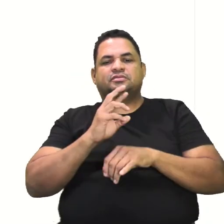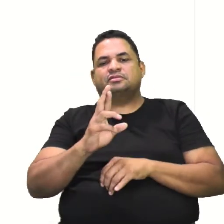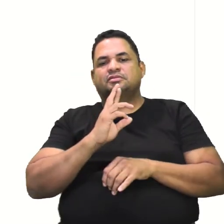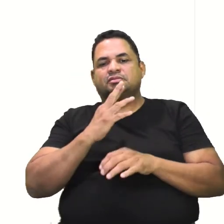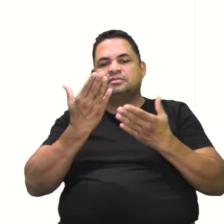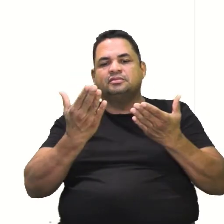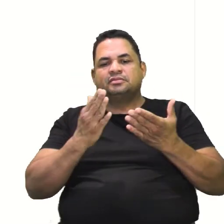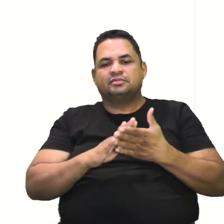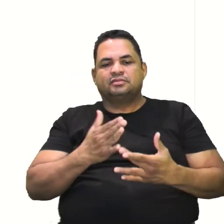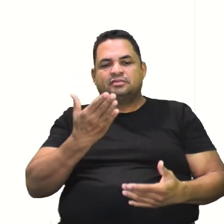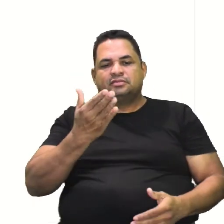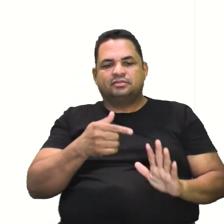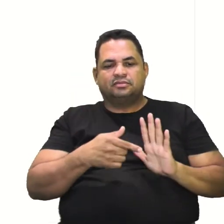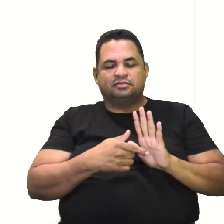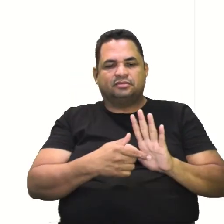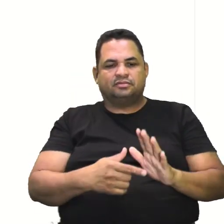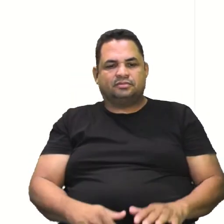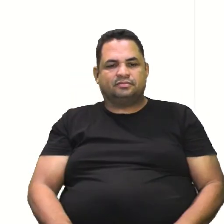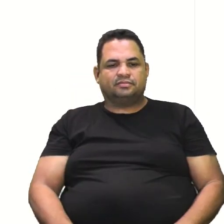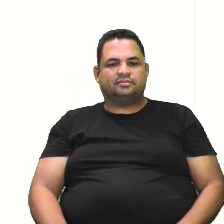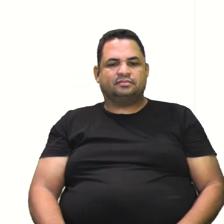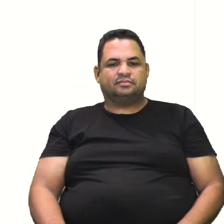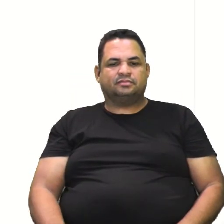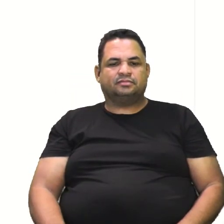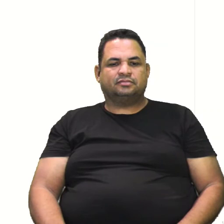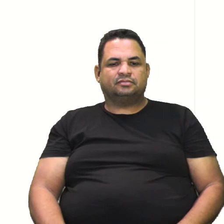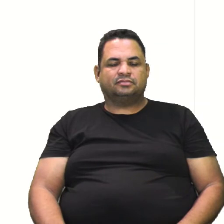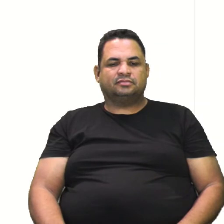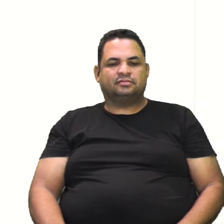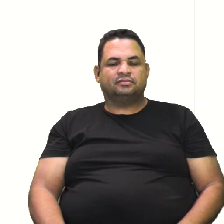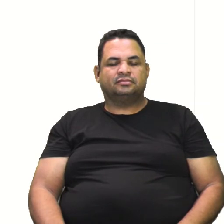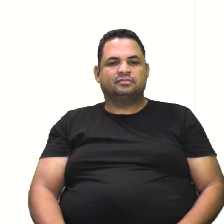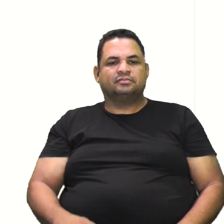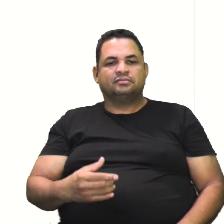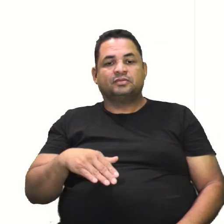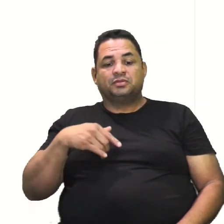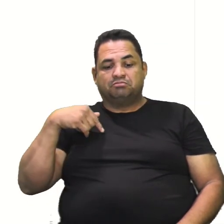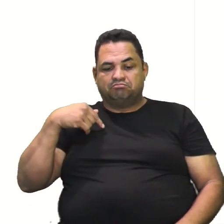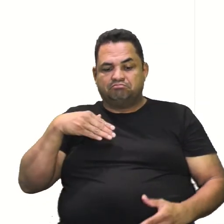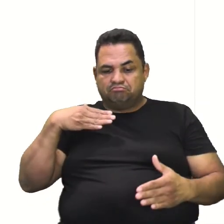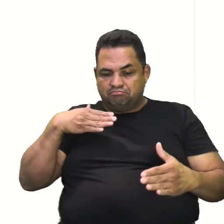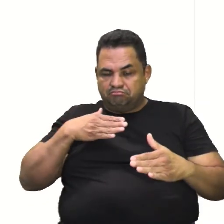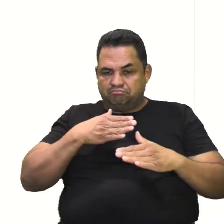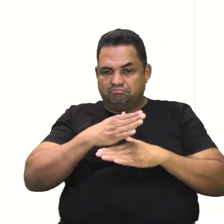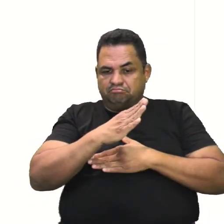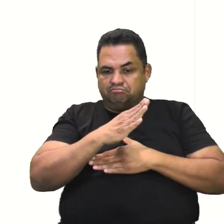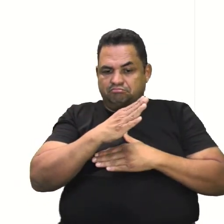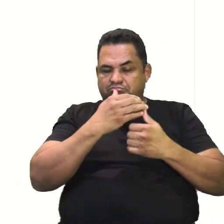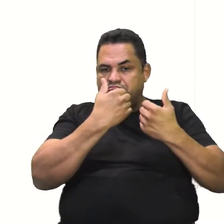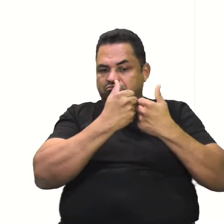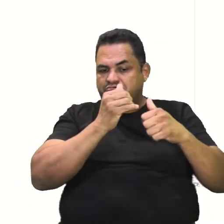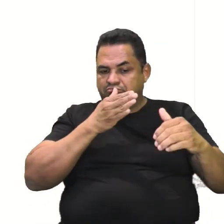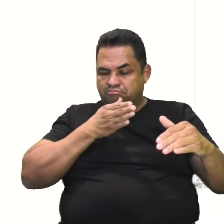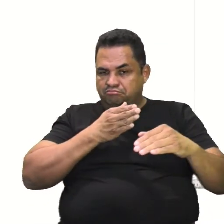com o emojizinho que está indicando ali, não é? Quando entrei em um ônibus,